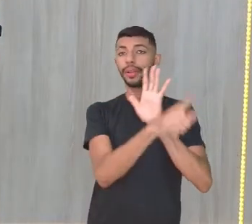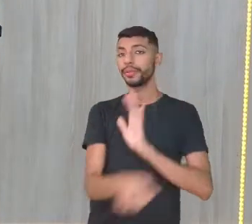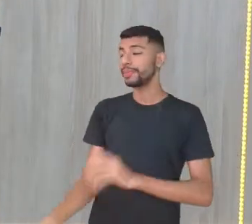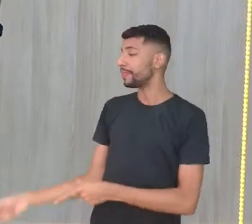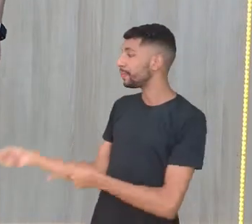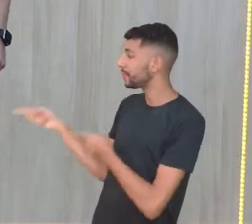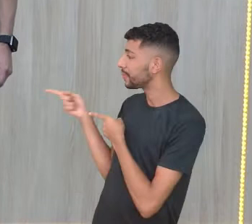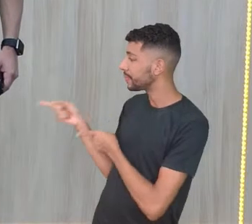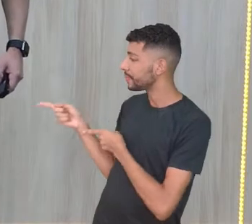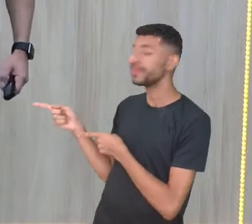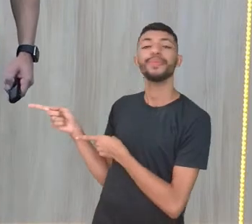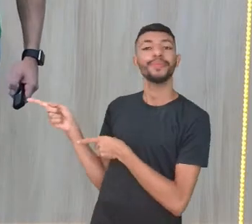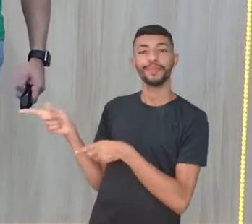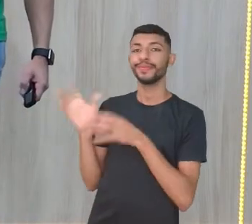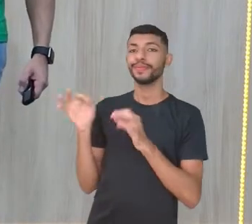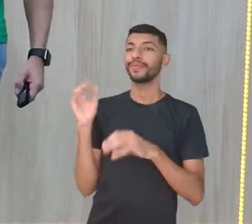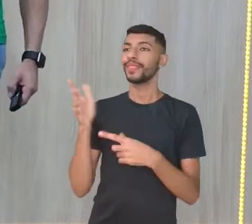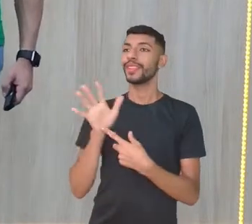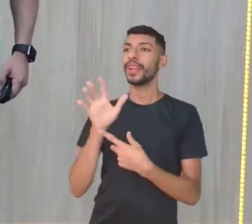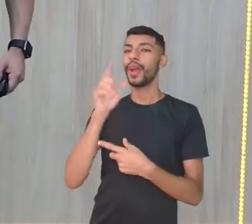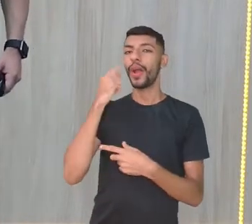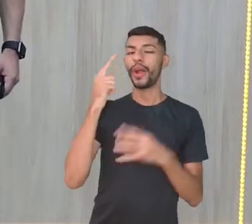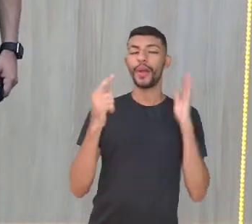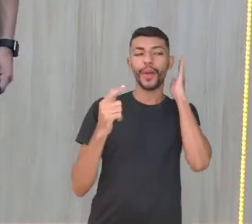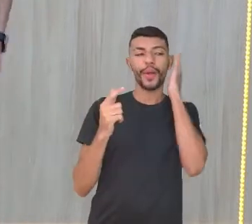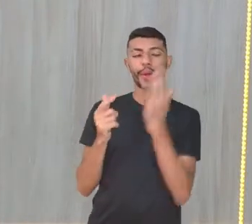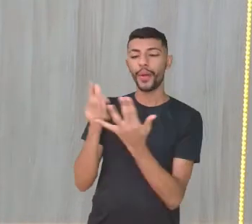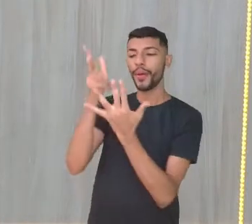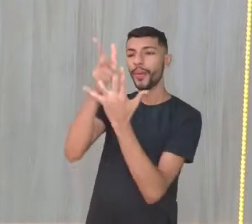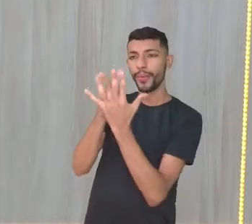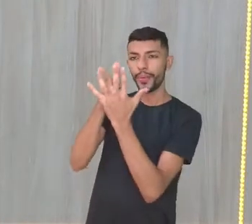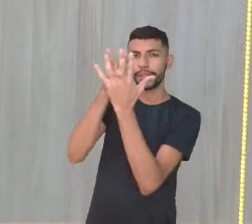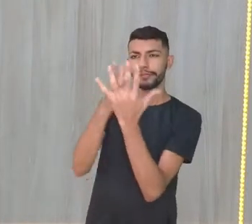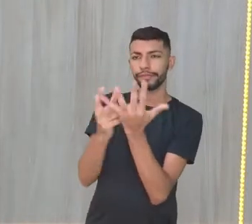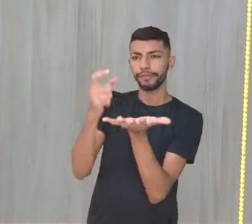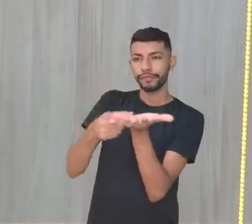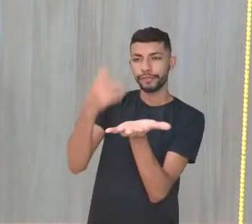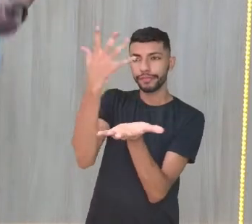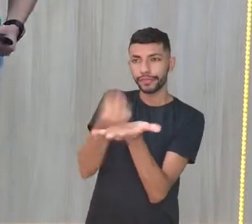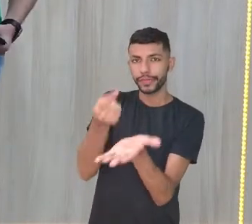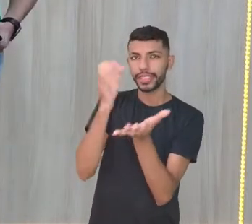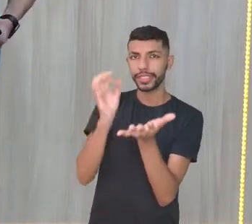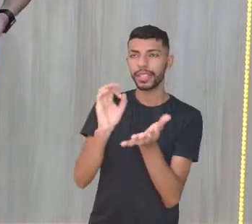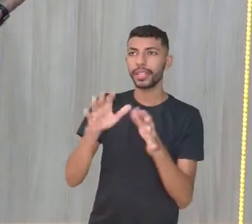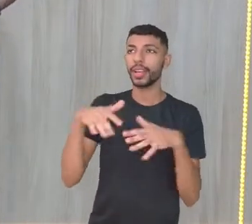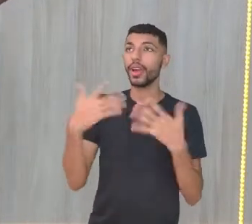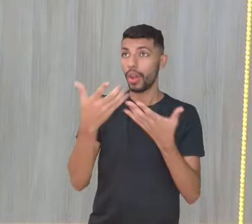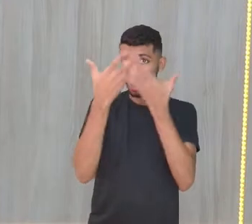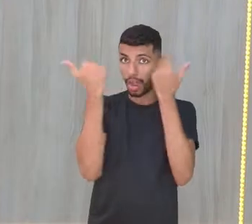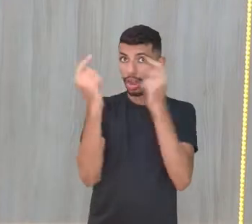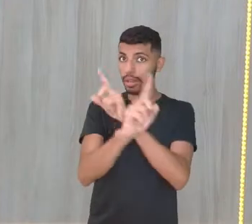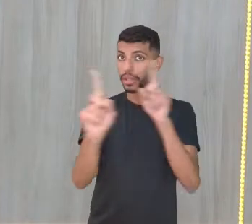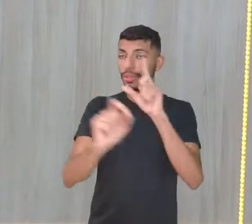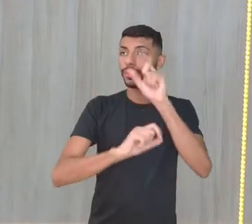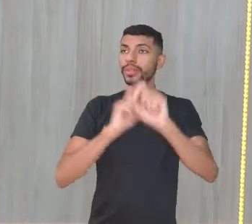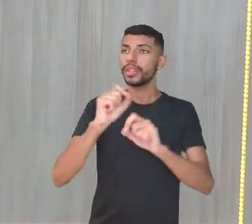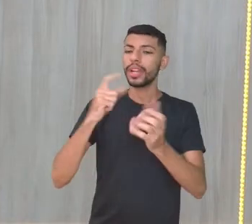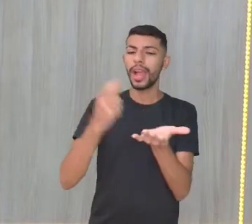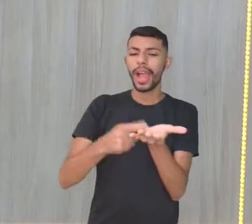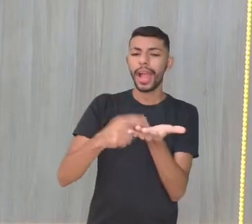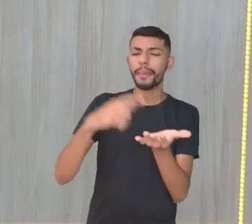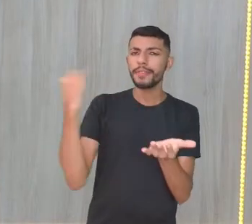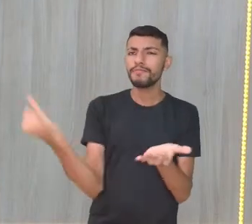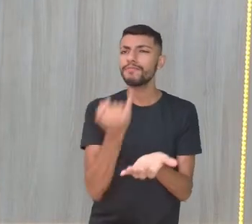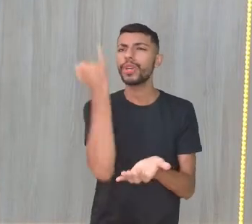telinha. Você vai pegar o seu celular e vai baixar o aplicativo. Não se esqueça, gente, o aplicativo ele é bastante importante